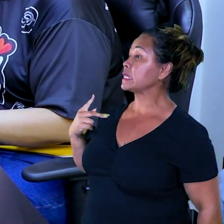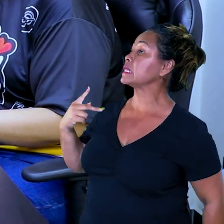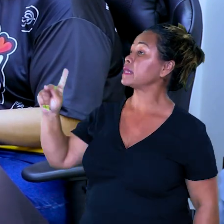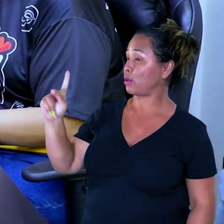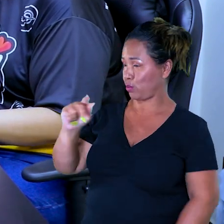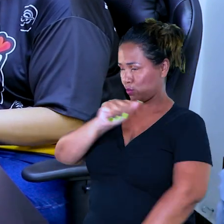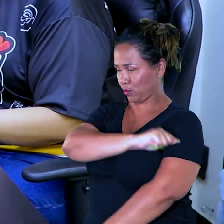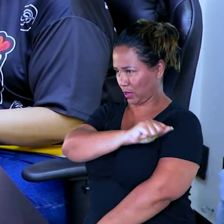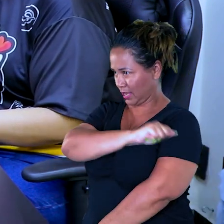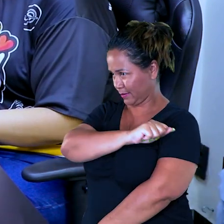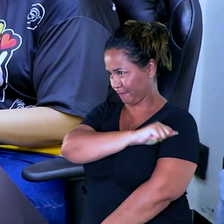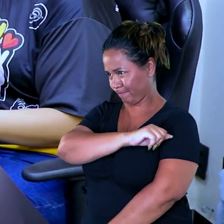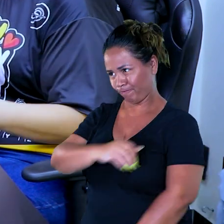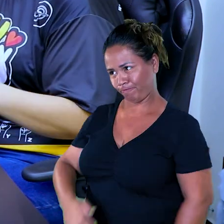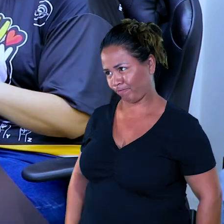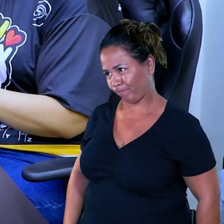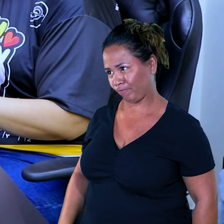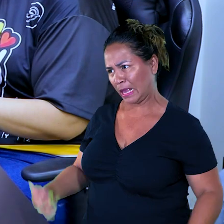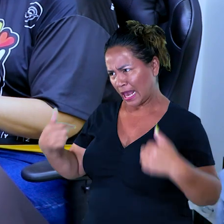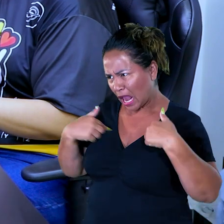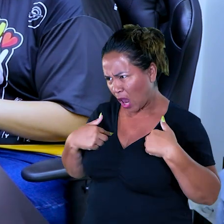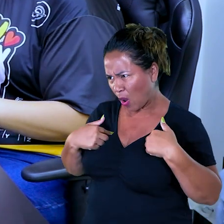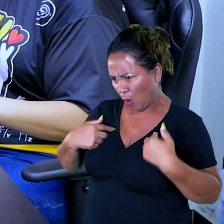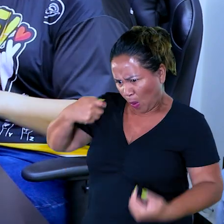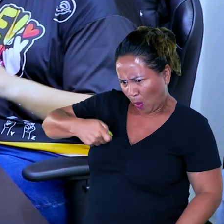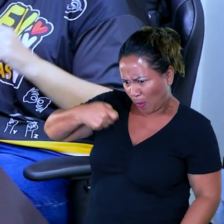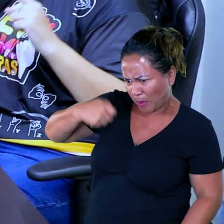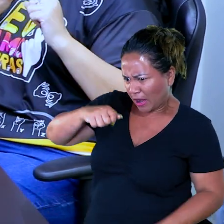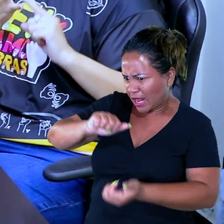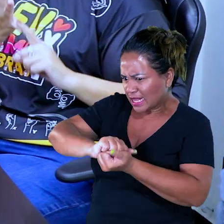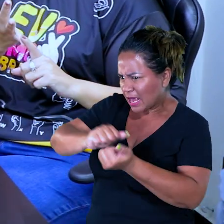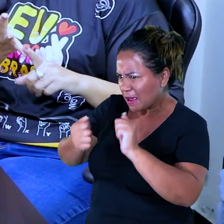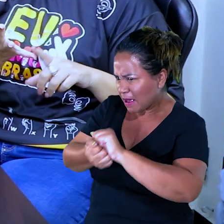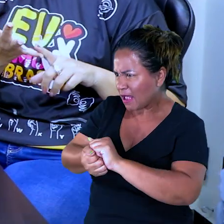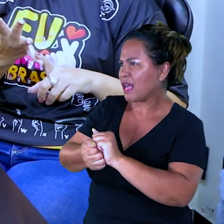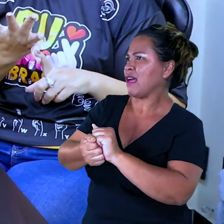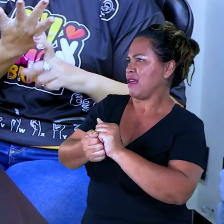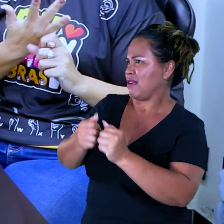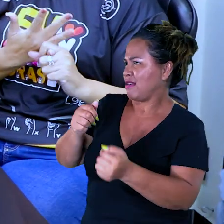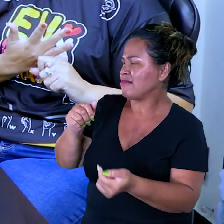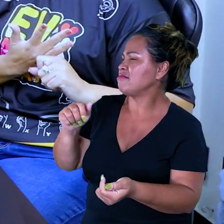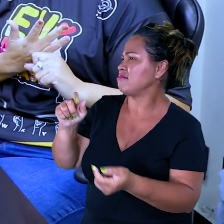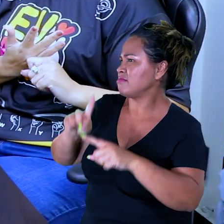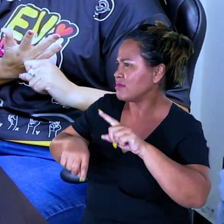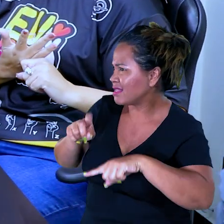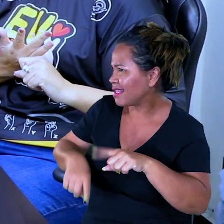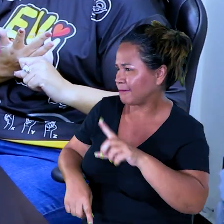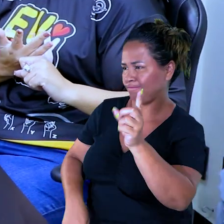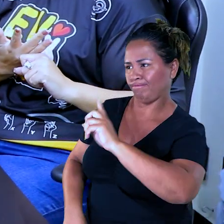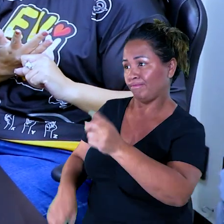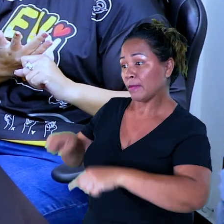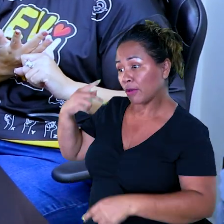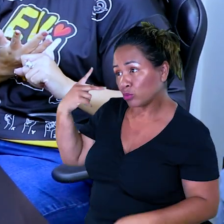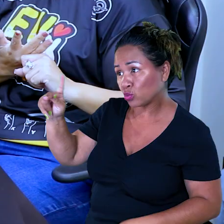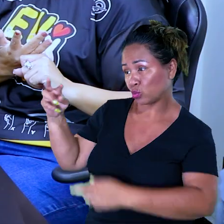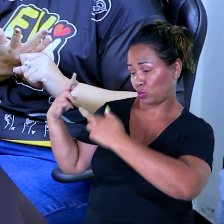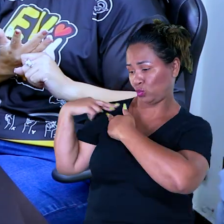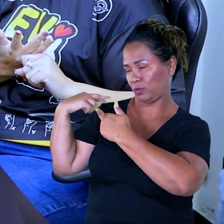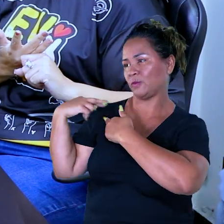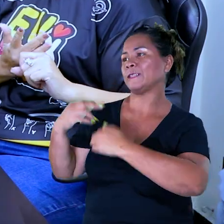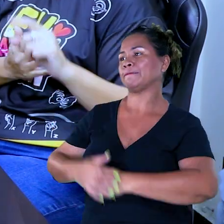conteúdo, a gente tem que rebolar. Imagina a gente interpretando. Vamos lá, Líbia. Os materiais. No ensino médio. Aprender de uma forma